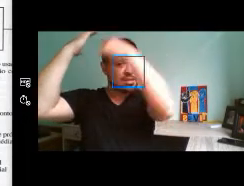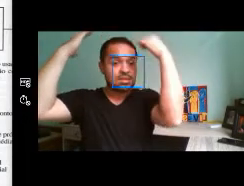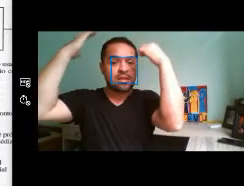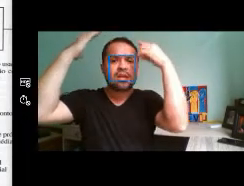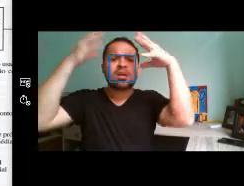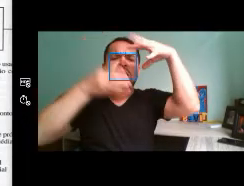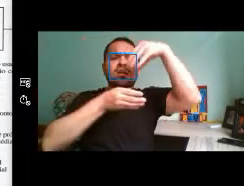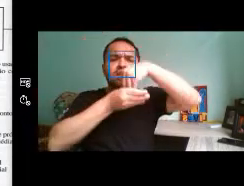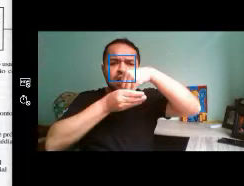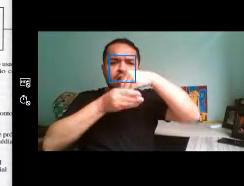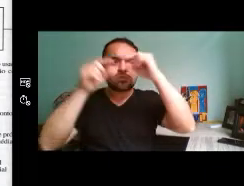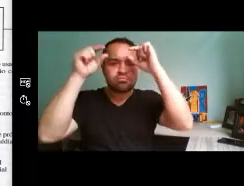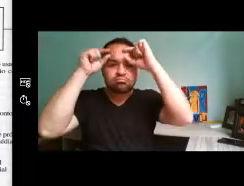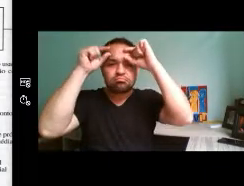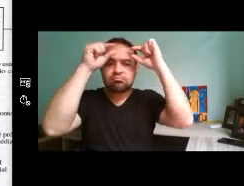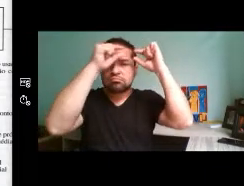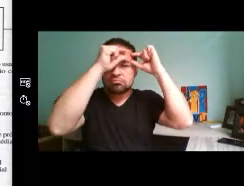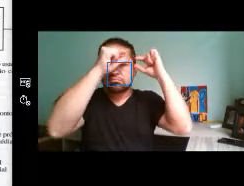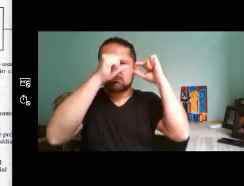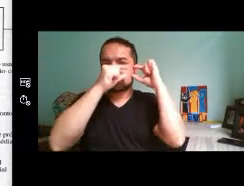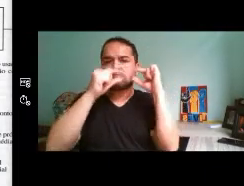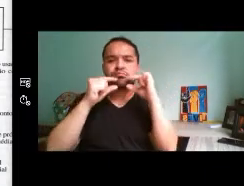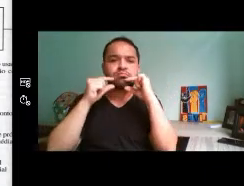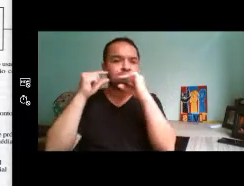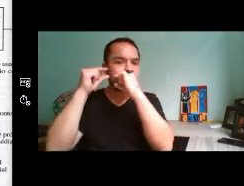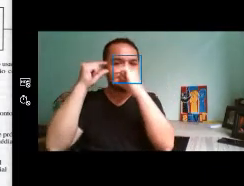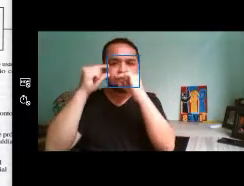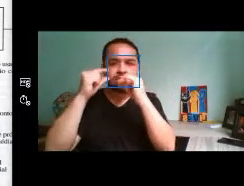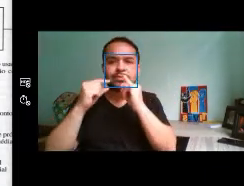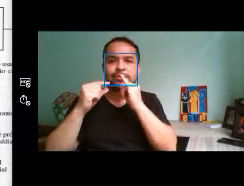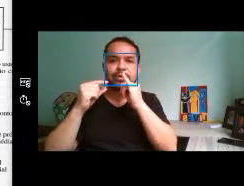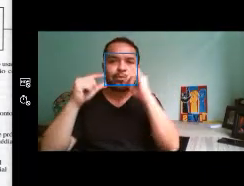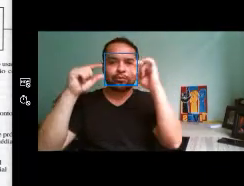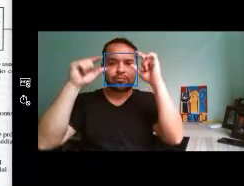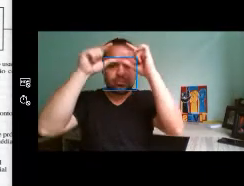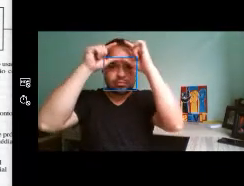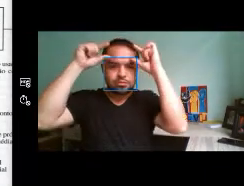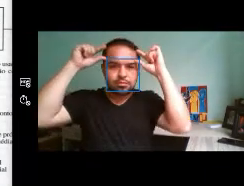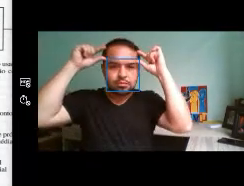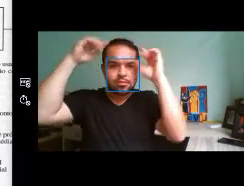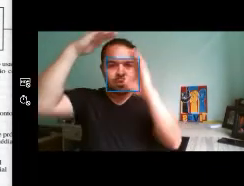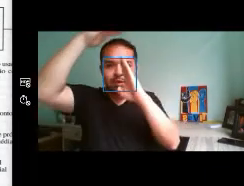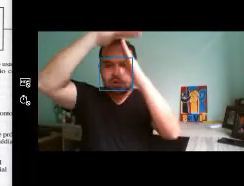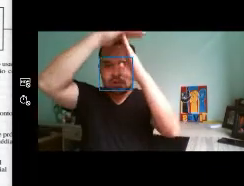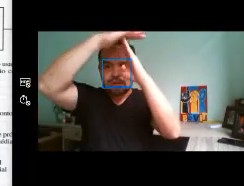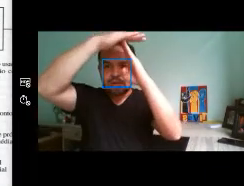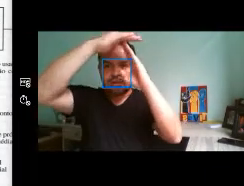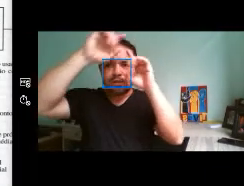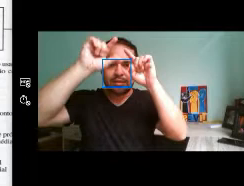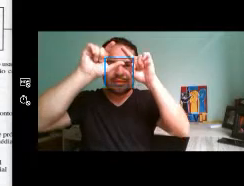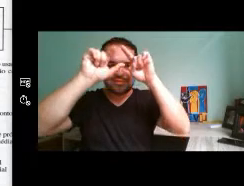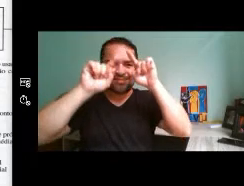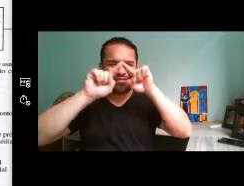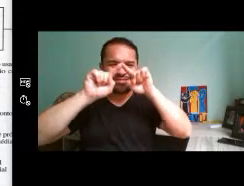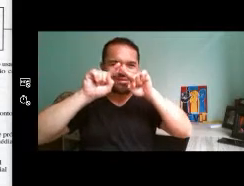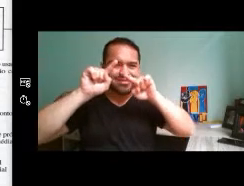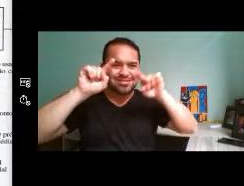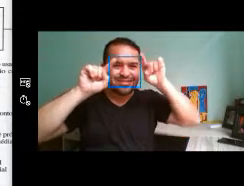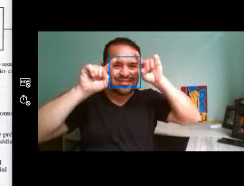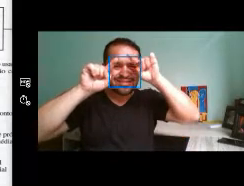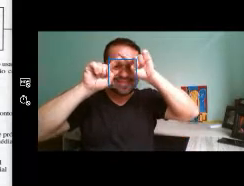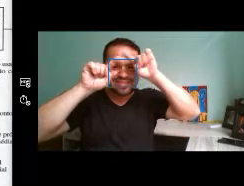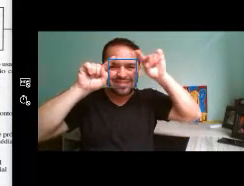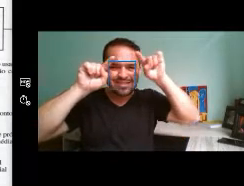por exemplo, a transcrição é um C maiúsculo. Mas dentro da cabeça há outros subpontos,